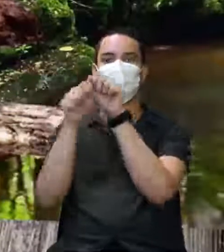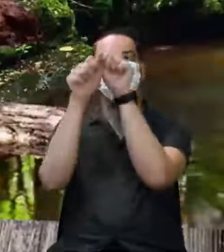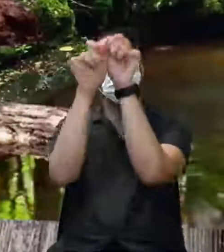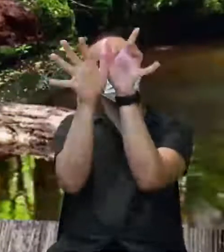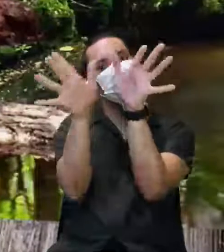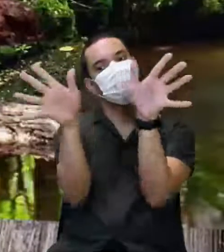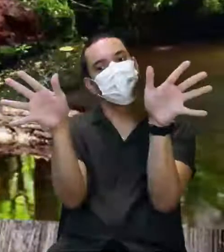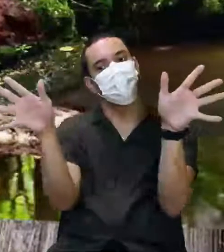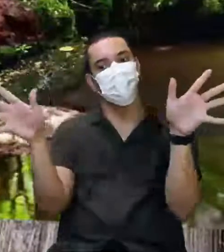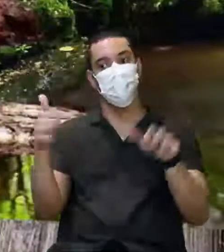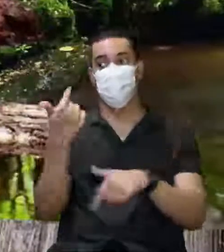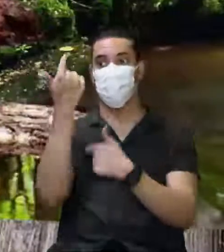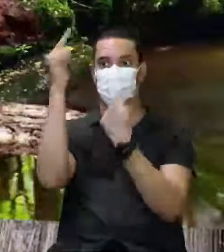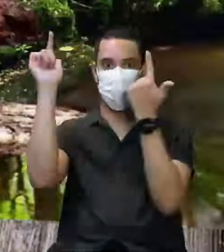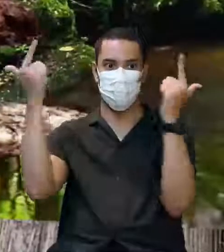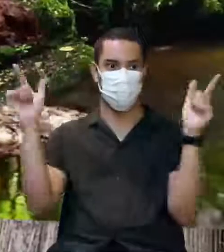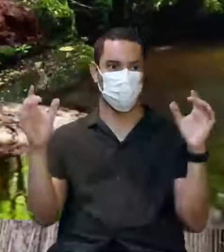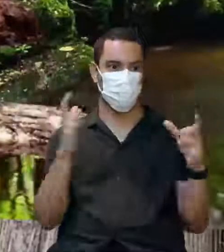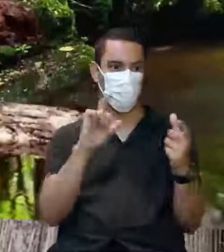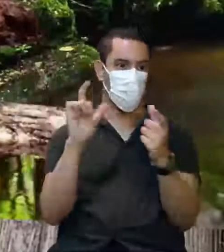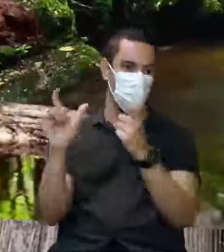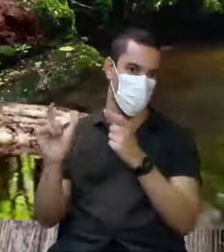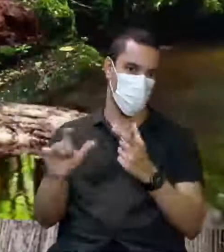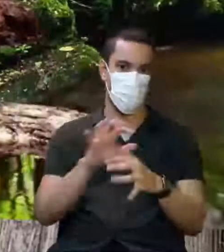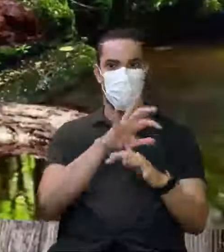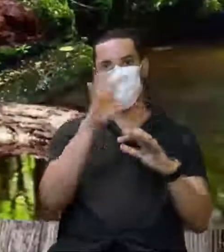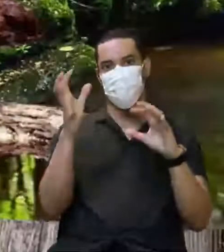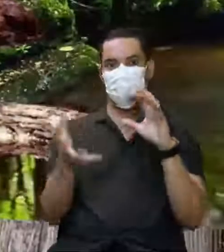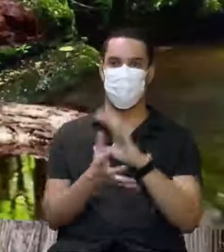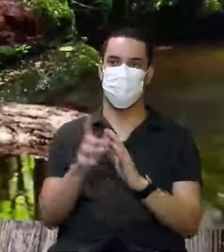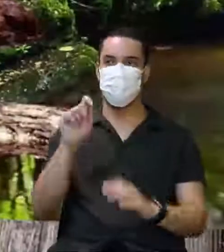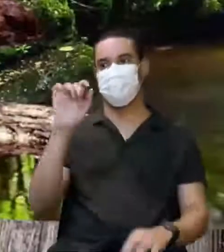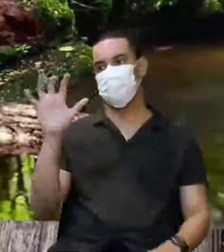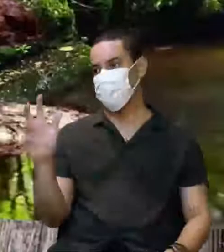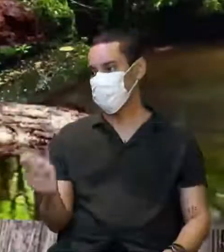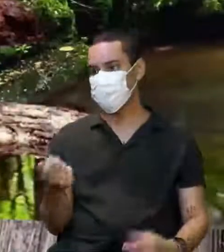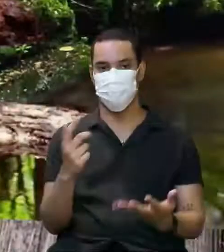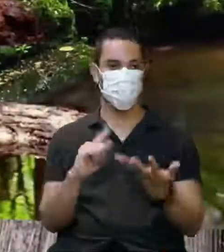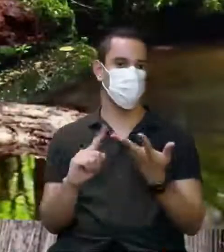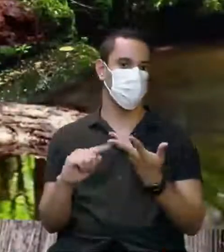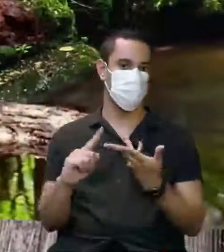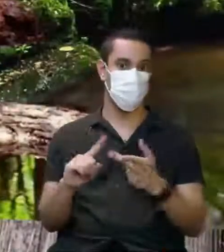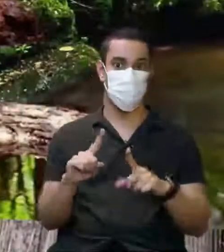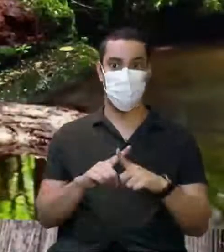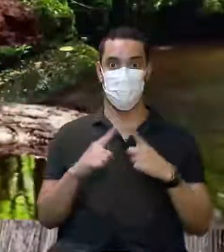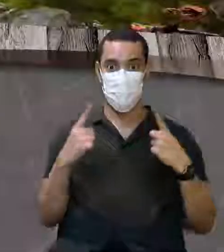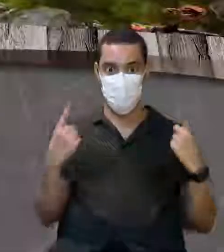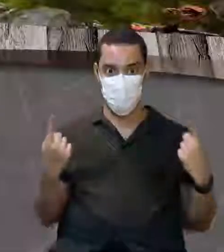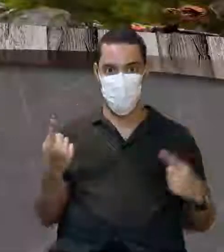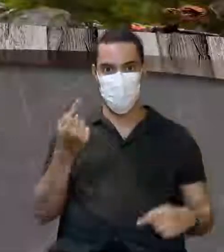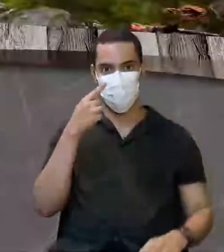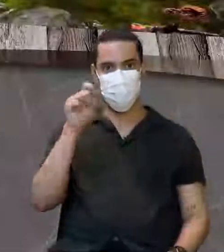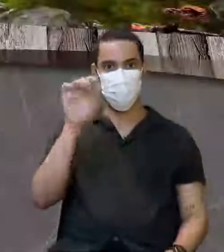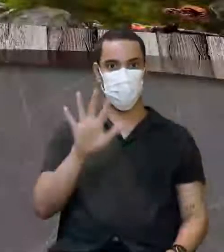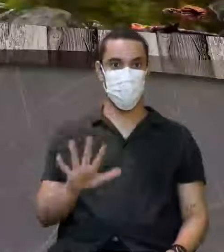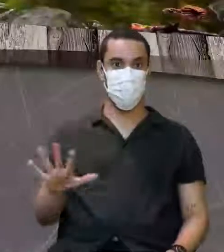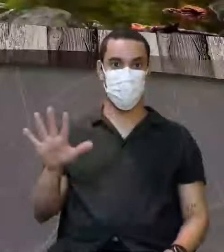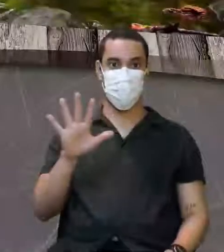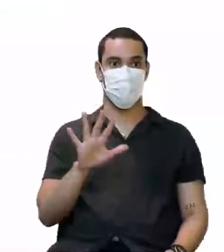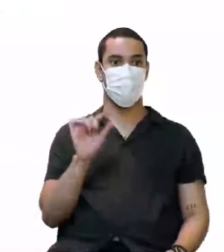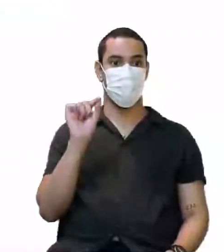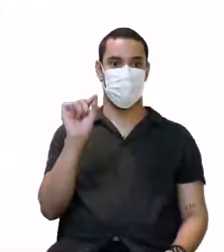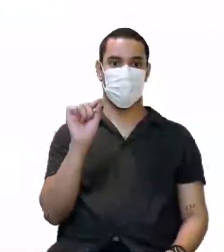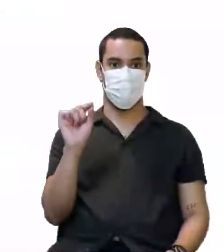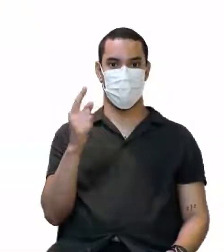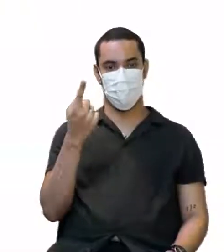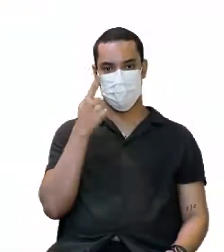se dispersando para outros continentes, Ásia e tudo mais, tá bom? Mas joga aí na tela para os meninos ficarem conscientes